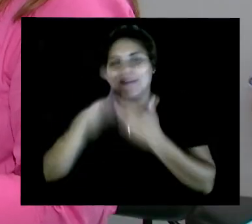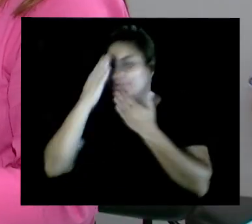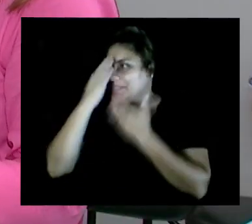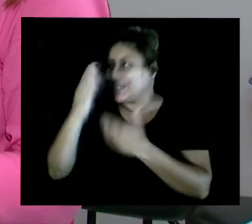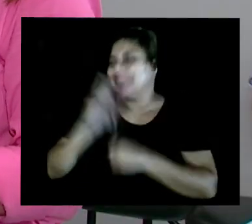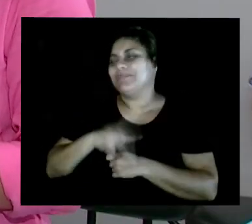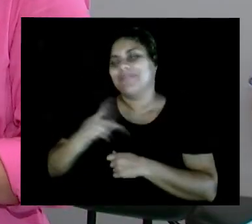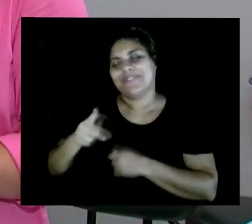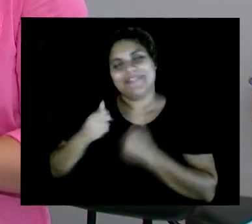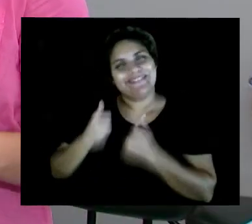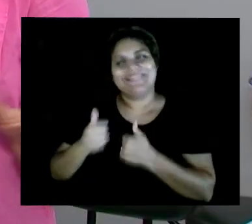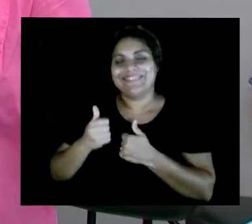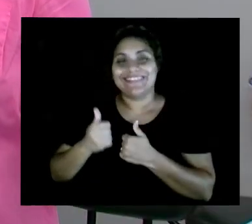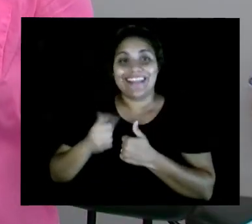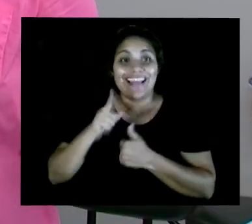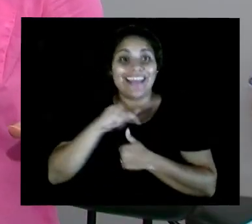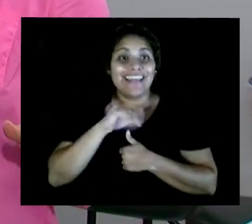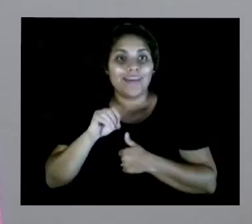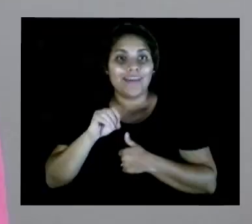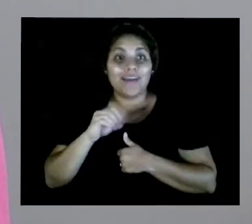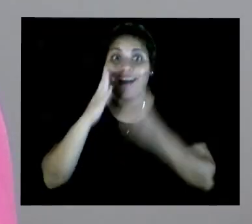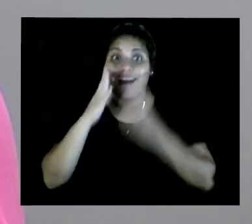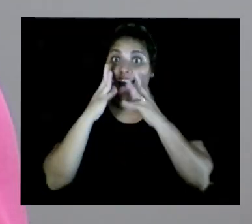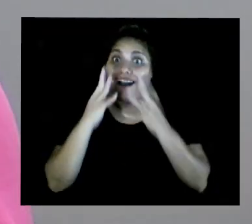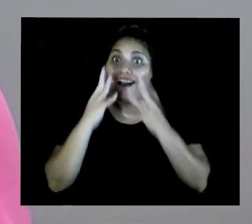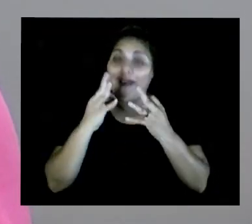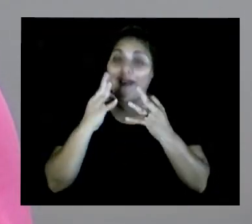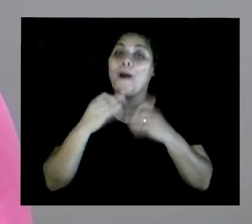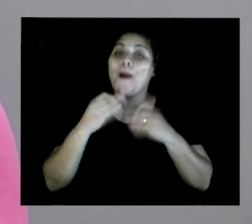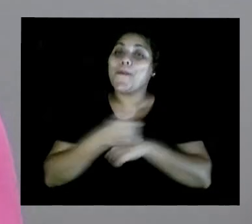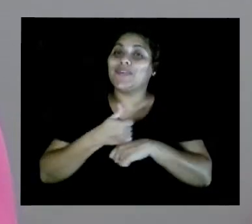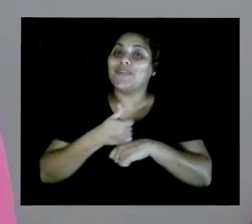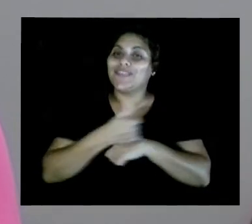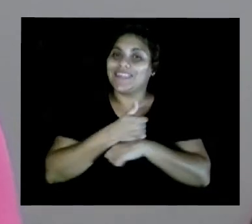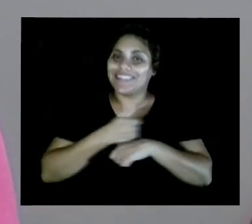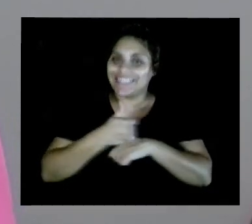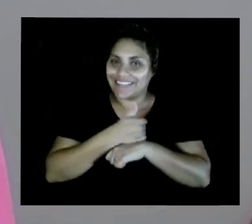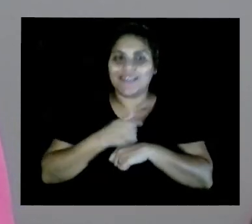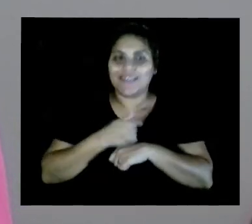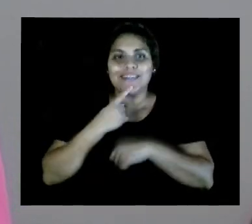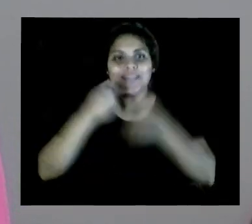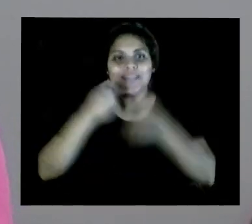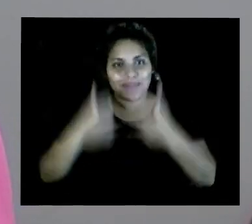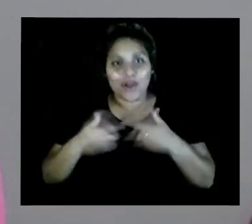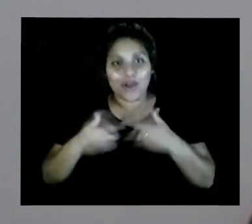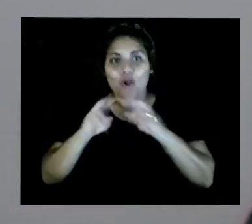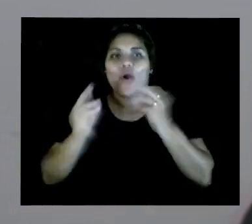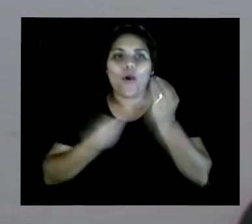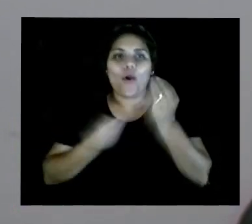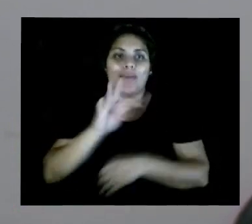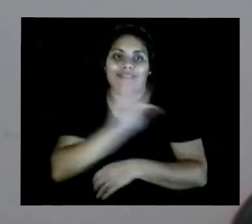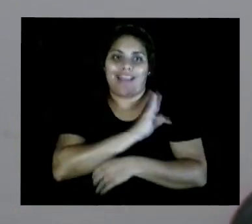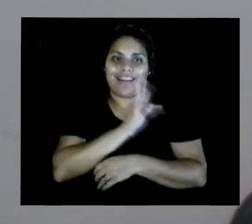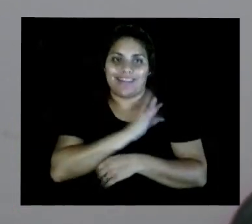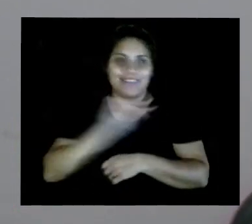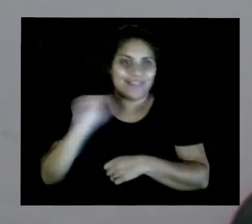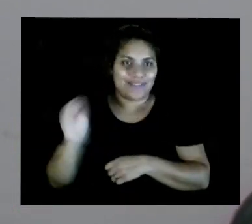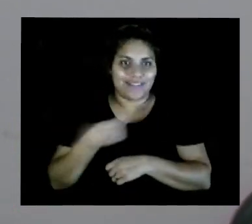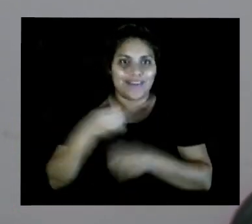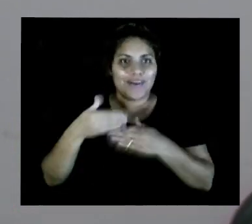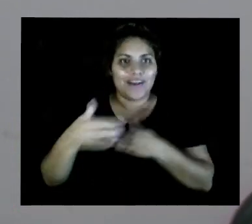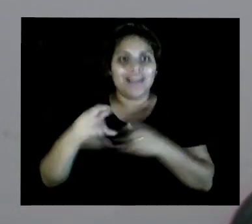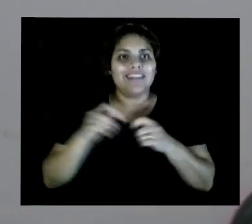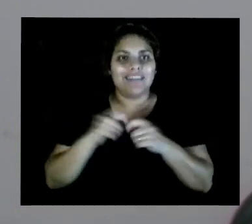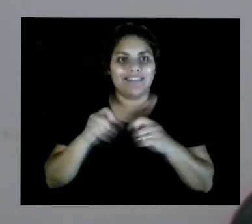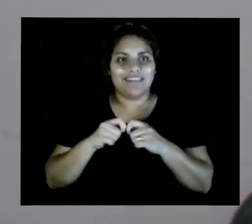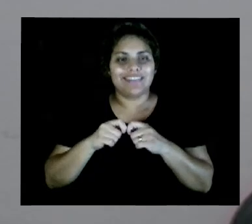ótimo, professor, muito obrigada. Bom, é isso. Se Liga na Profissão mostrou como se tornar um mestre cervejeiro e o que você